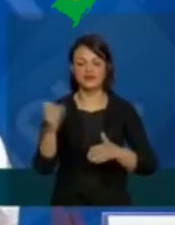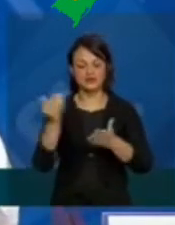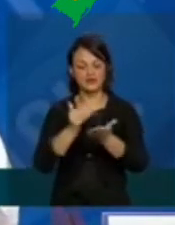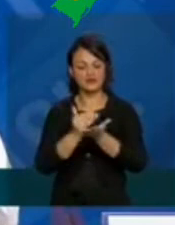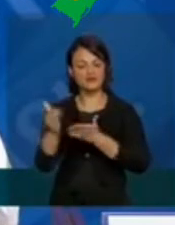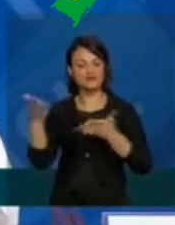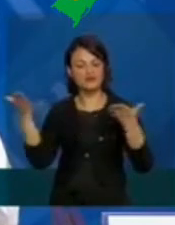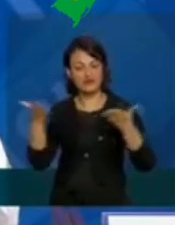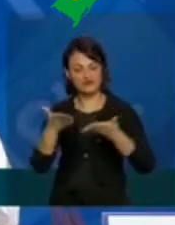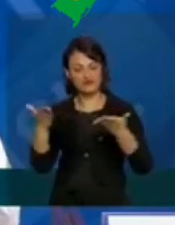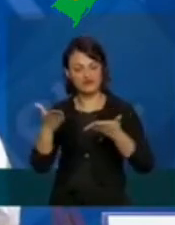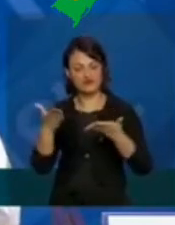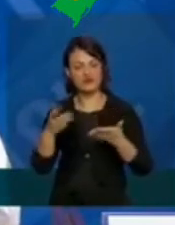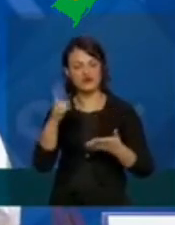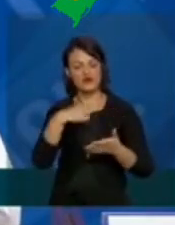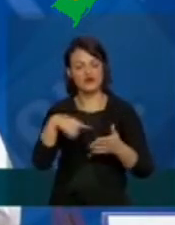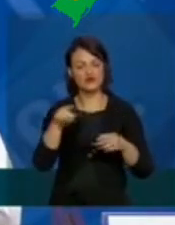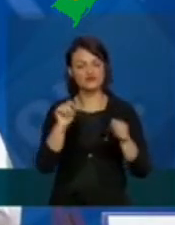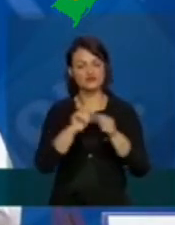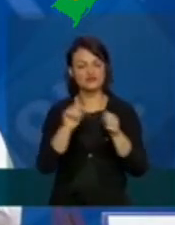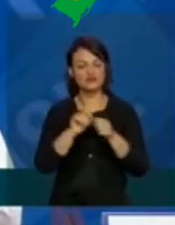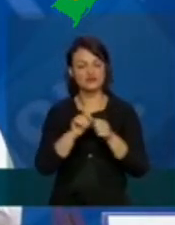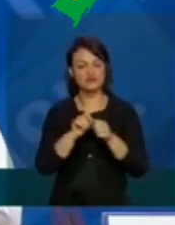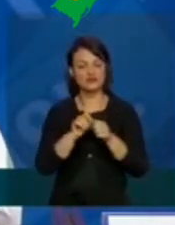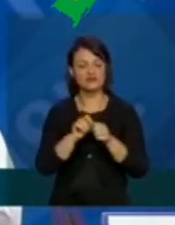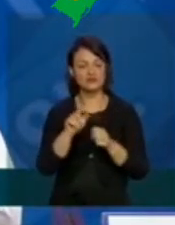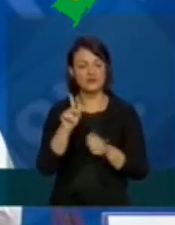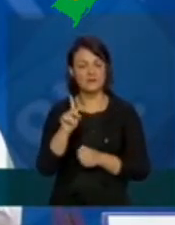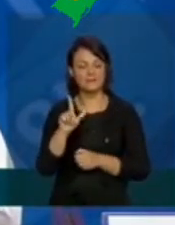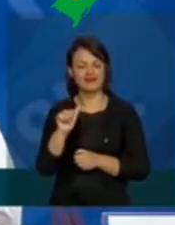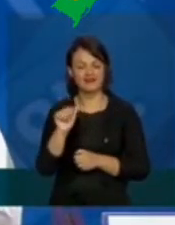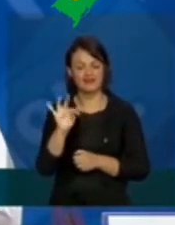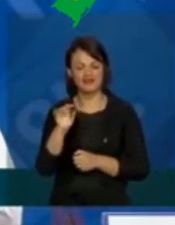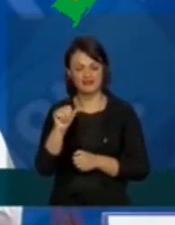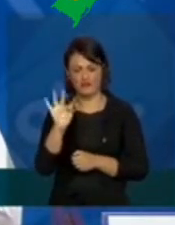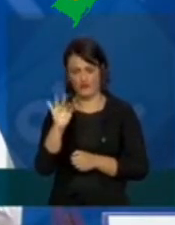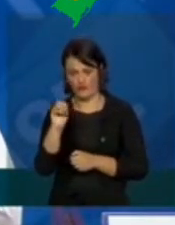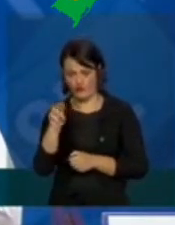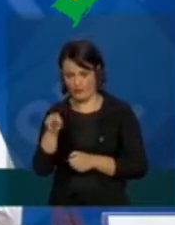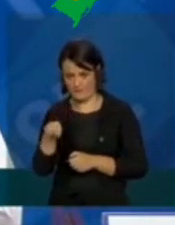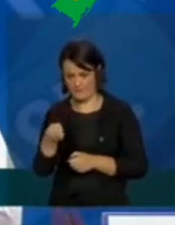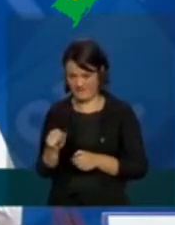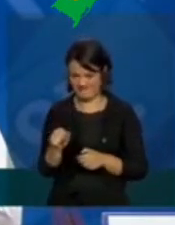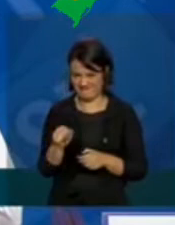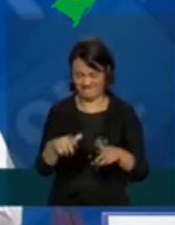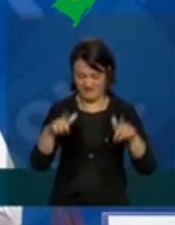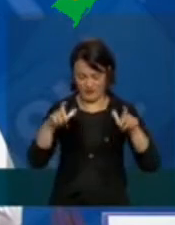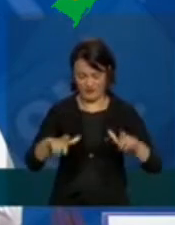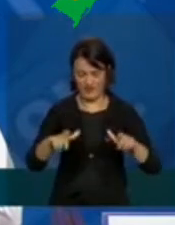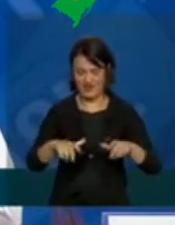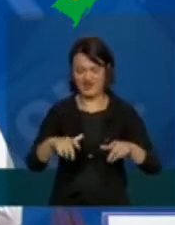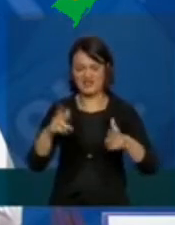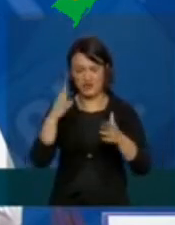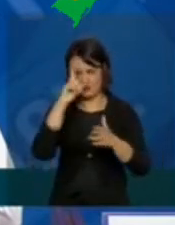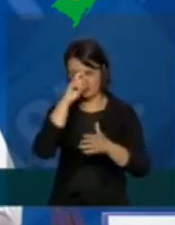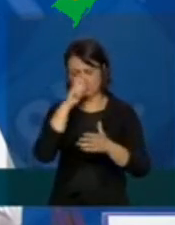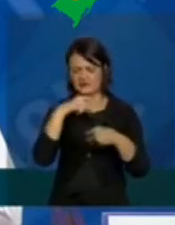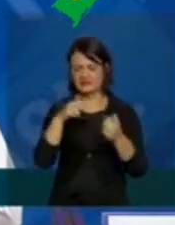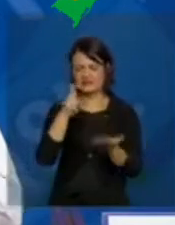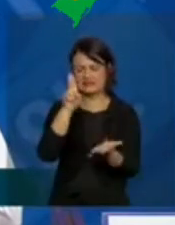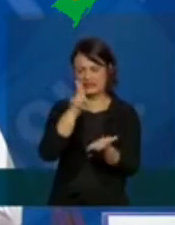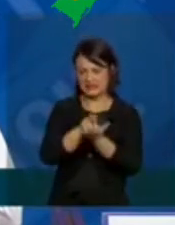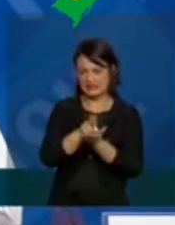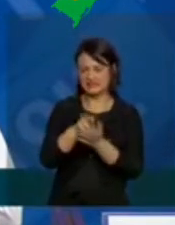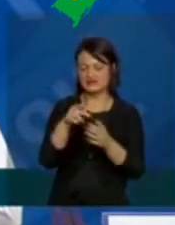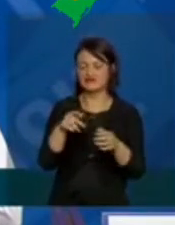partir de hoje, então nós criamos uma plataforma em que todos os hospitais que têm internação de pacientes